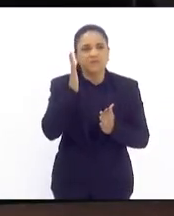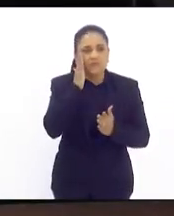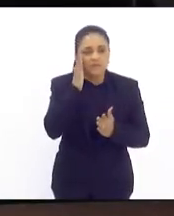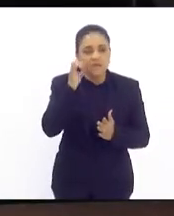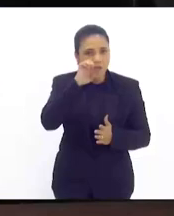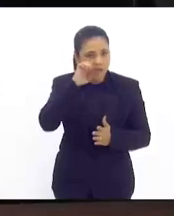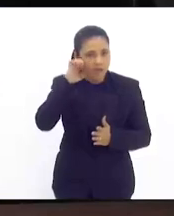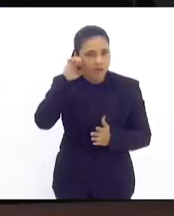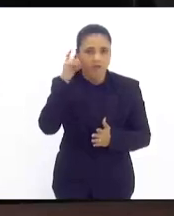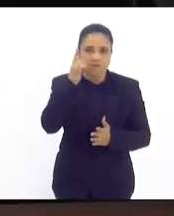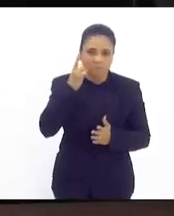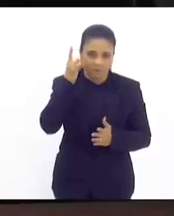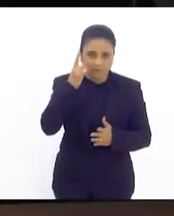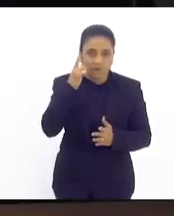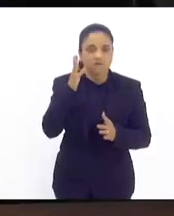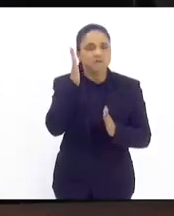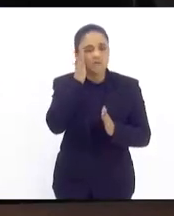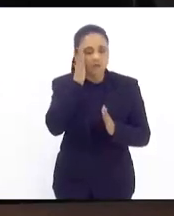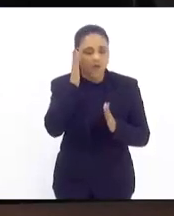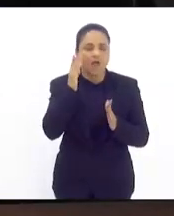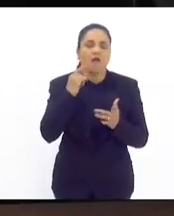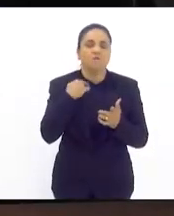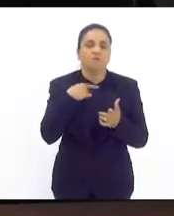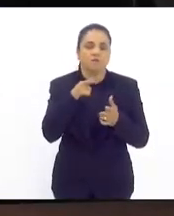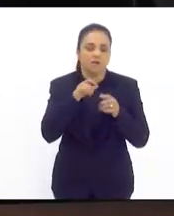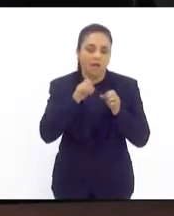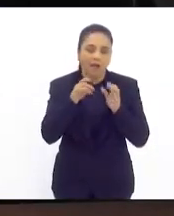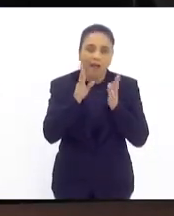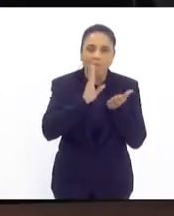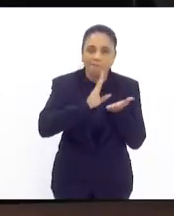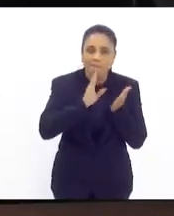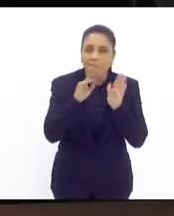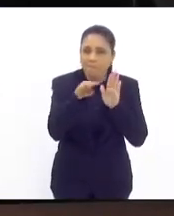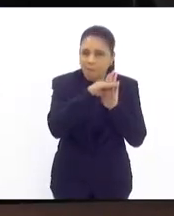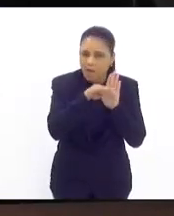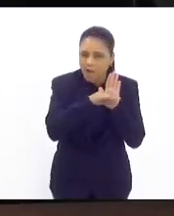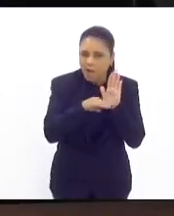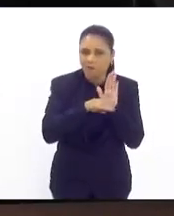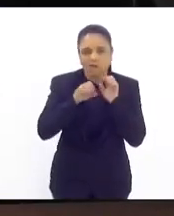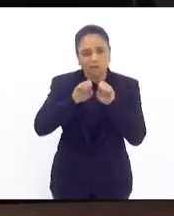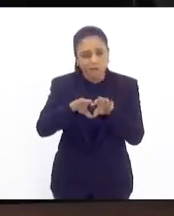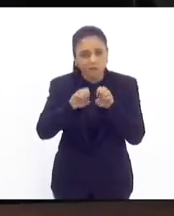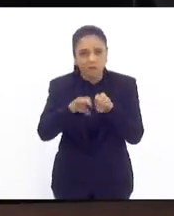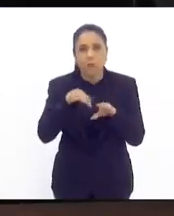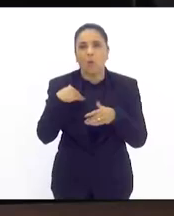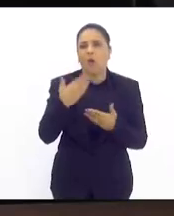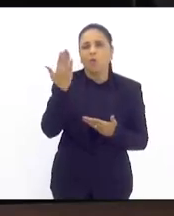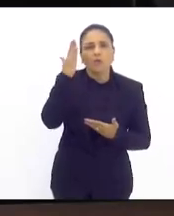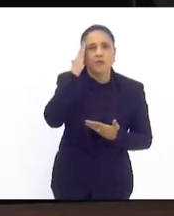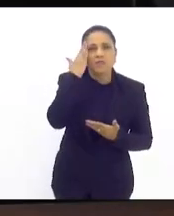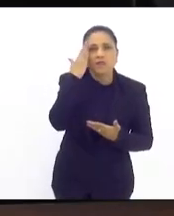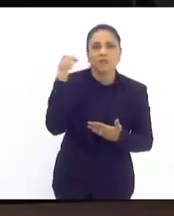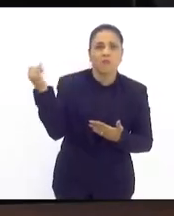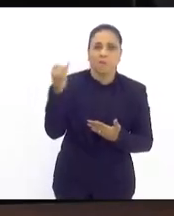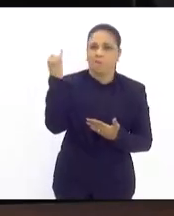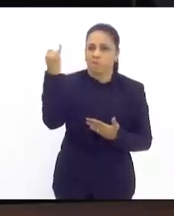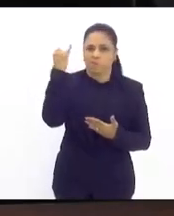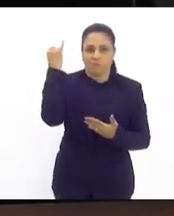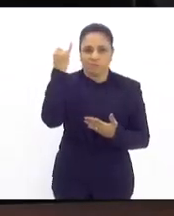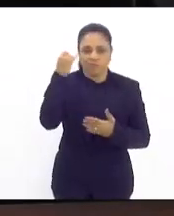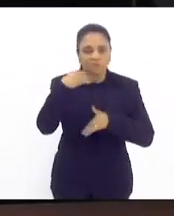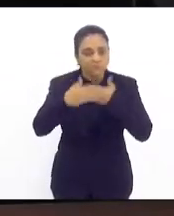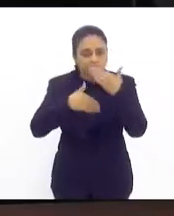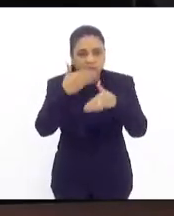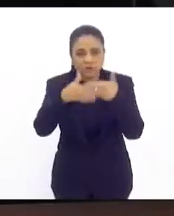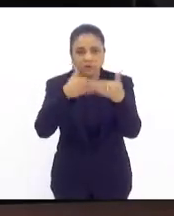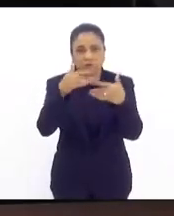deputados que também é voltado para pauta da educação que é algo que a gente entende como essencial também para o